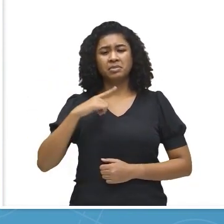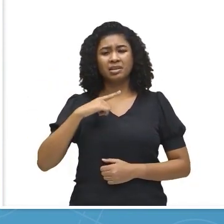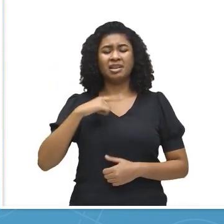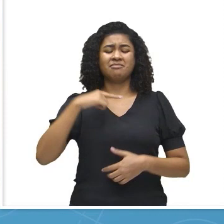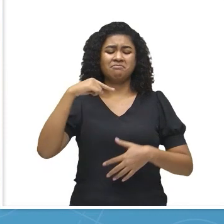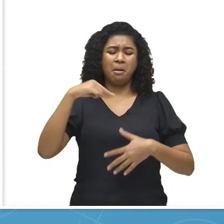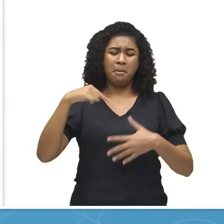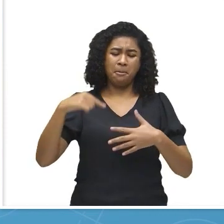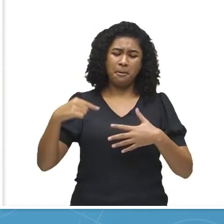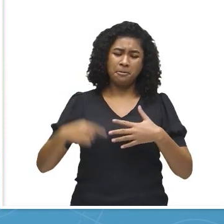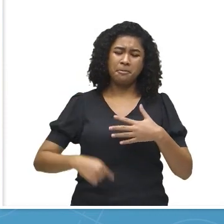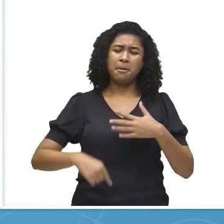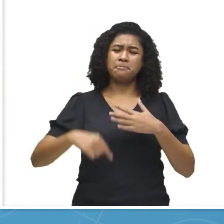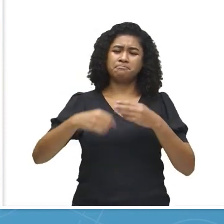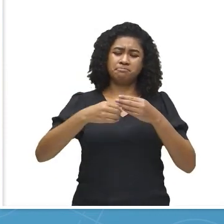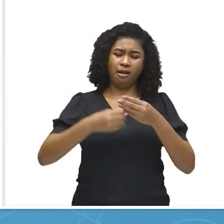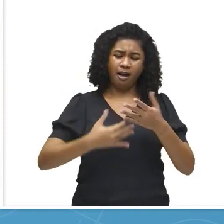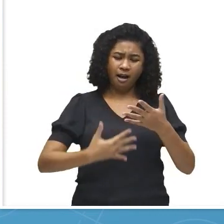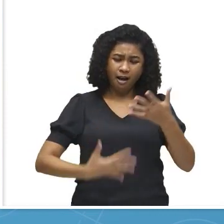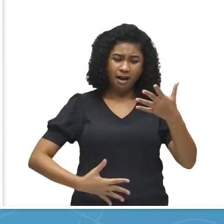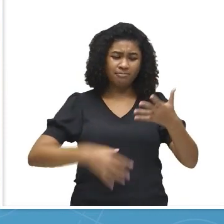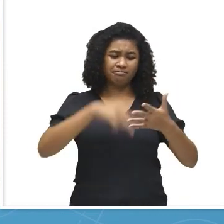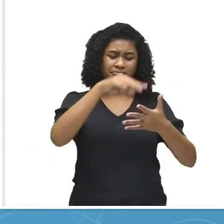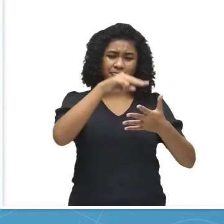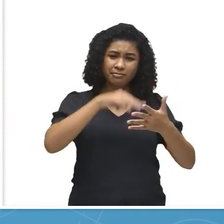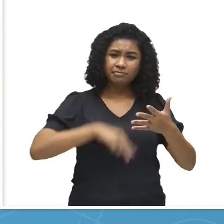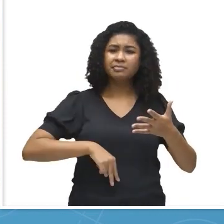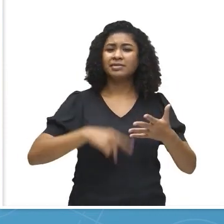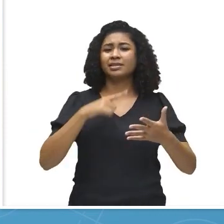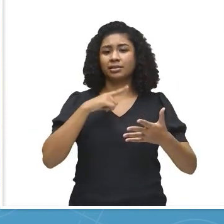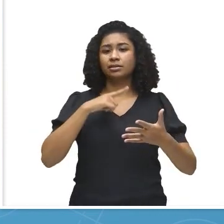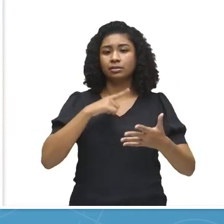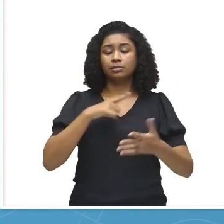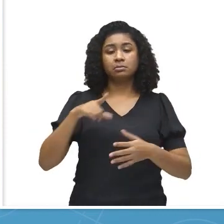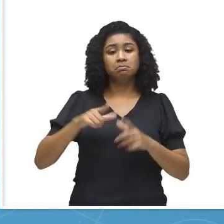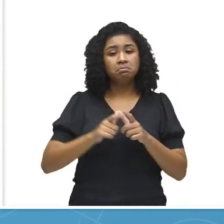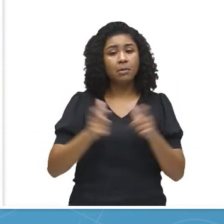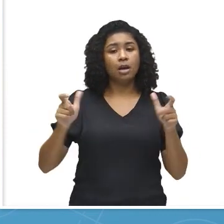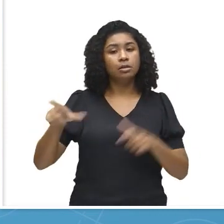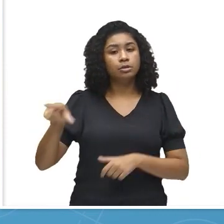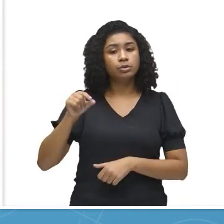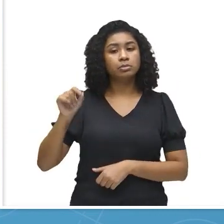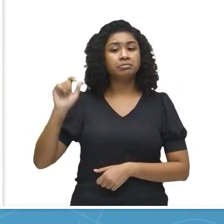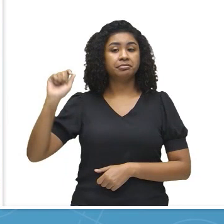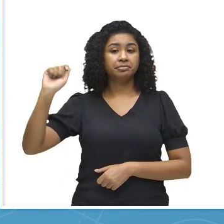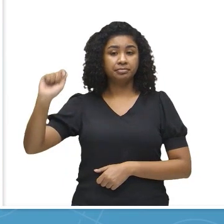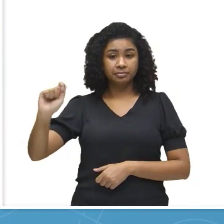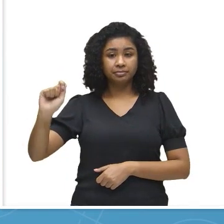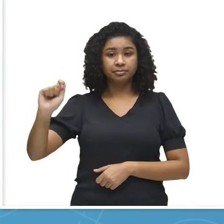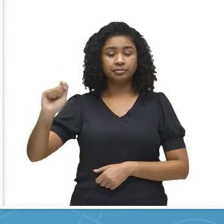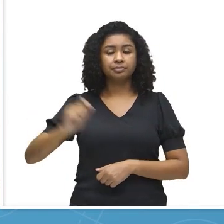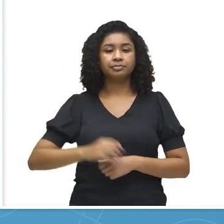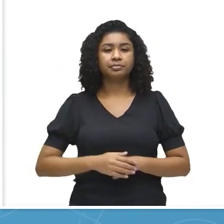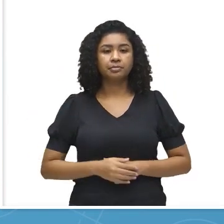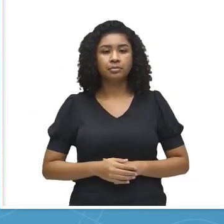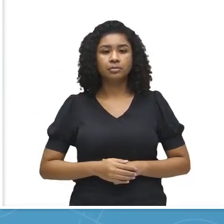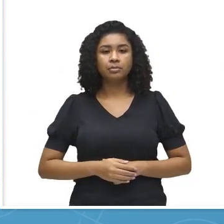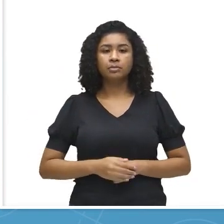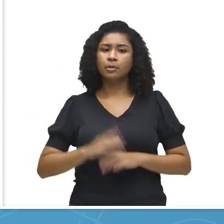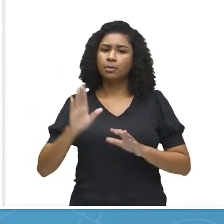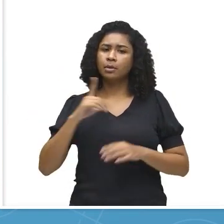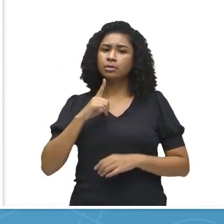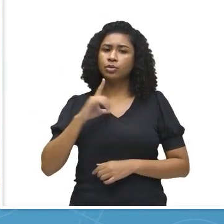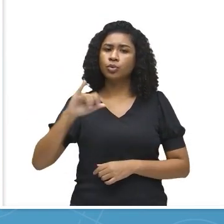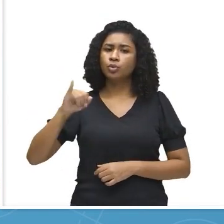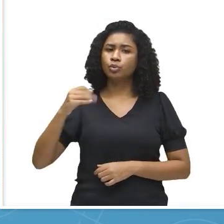estão interagindo com a gente, marcando na sua maioria a letra A, com exceção aqui do João Vitor, que enviou para a gente